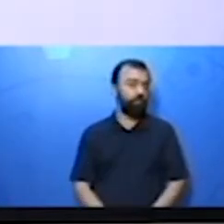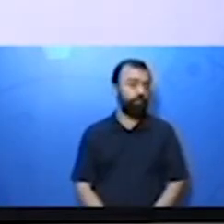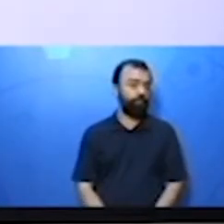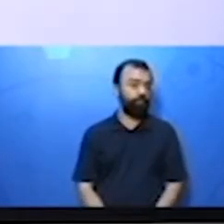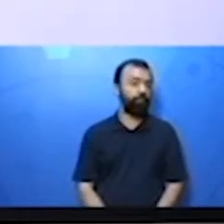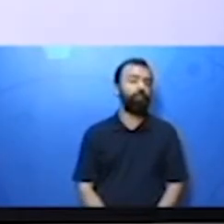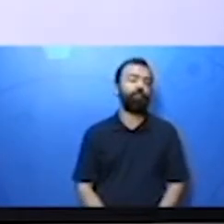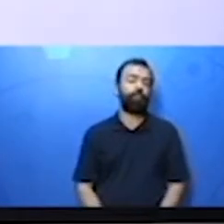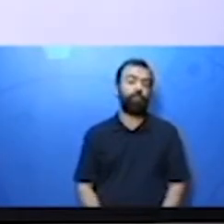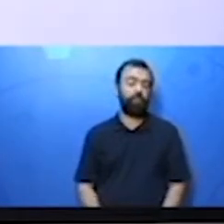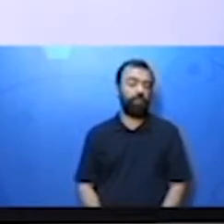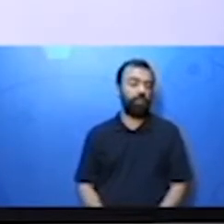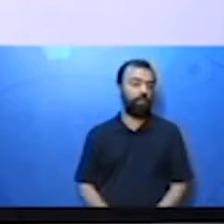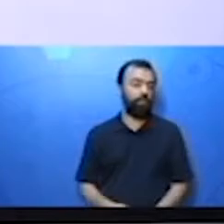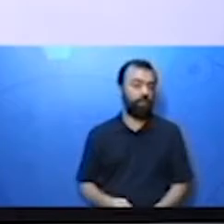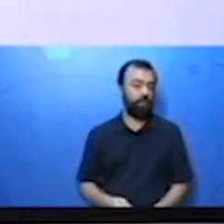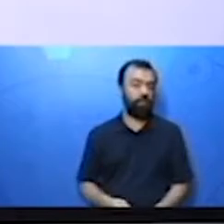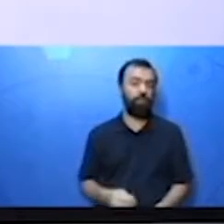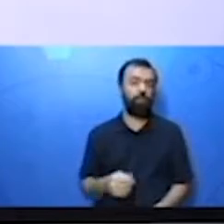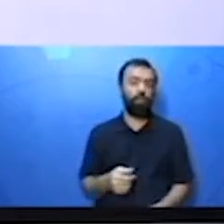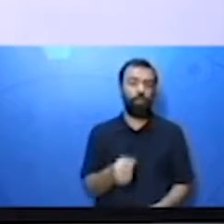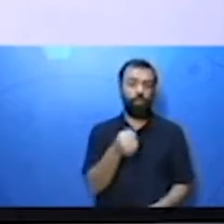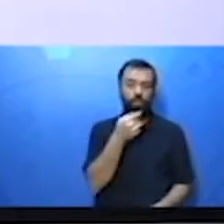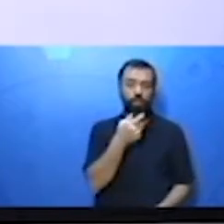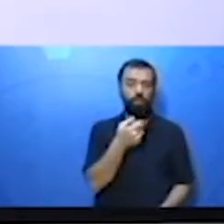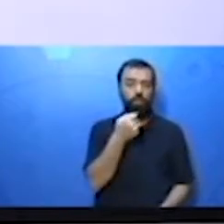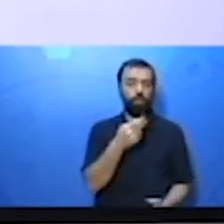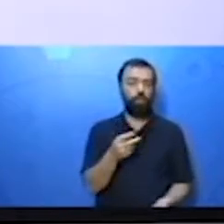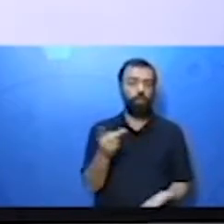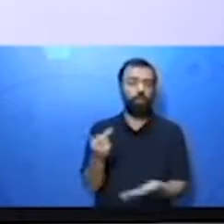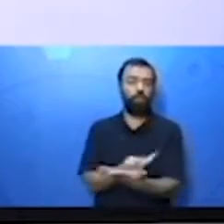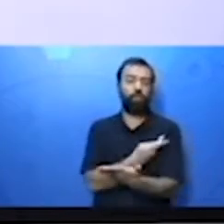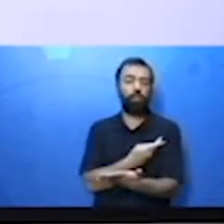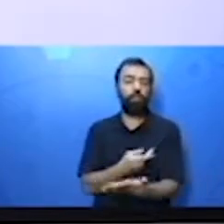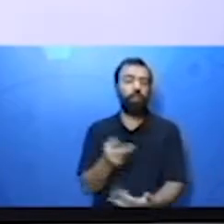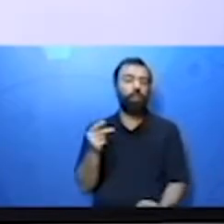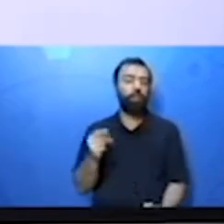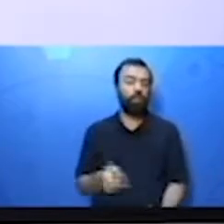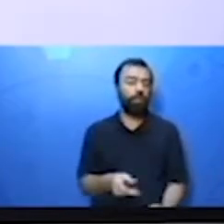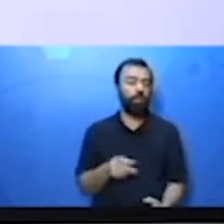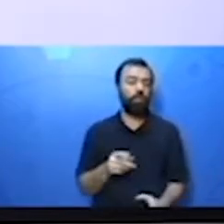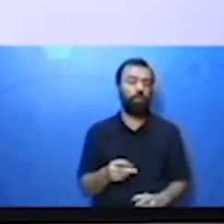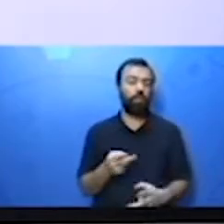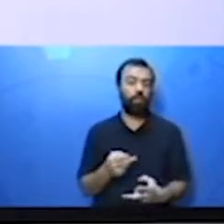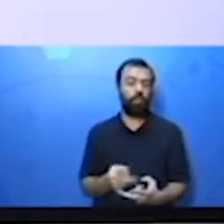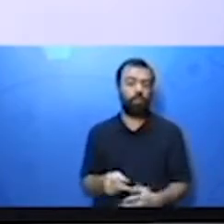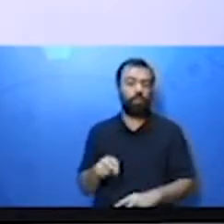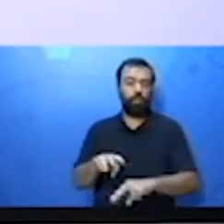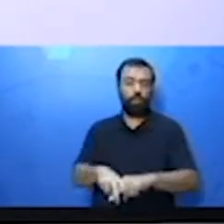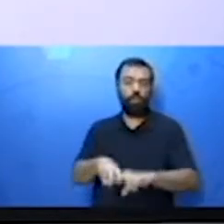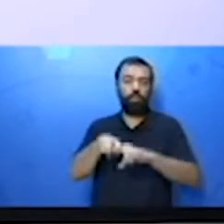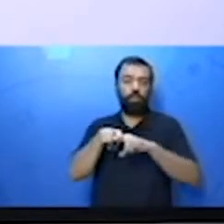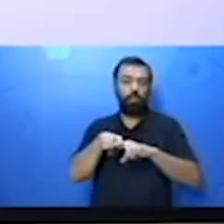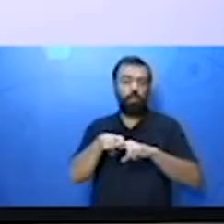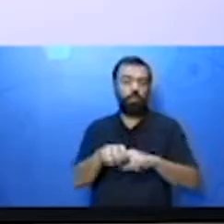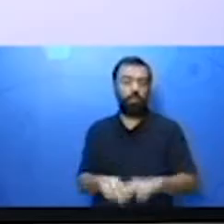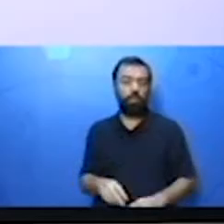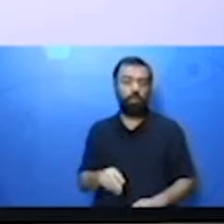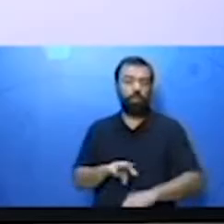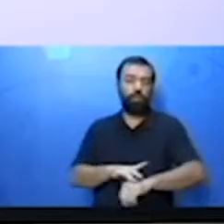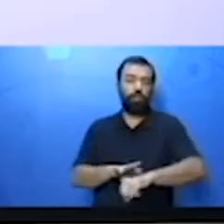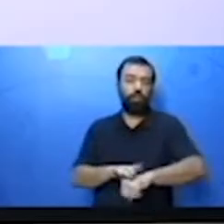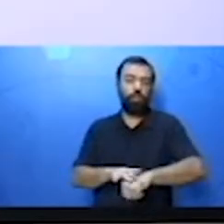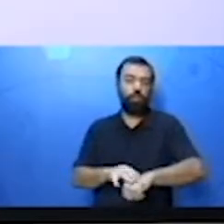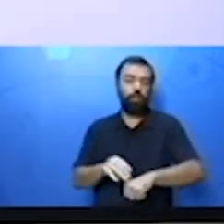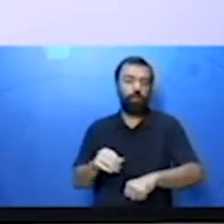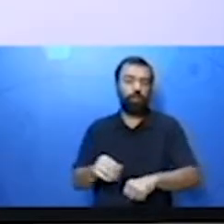O uso de medicamentos de forma incorreta pode acarretar o agravamento de uma doença, uma vez